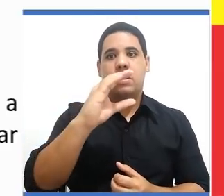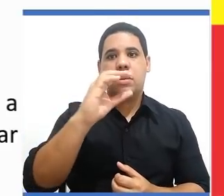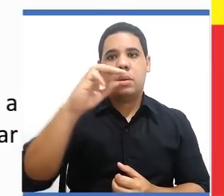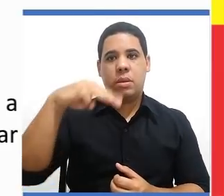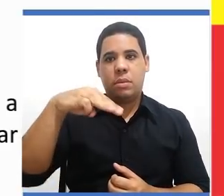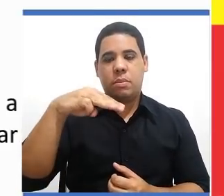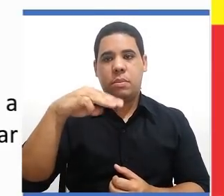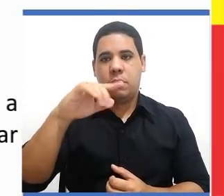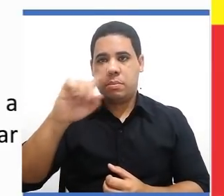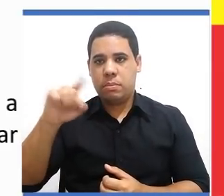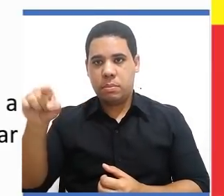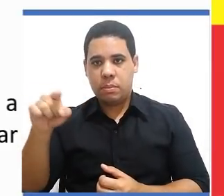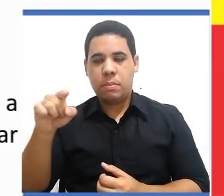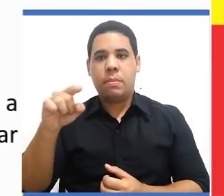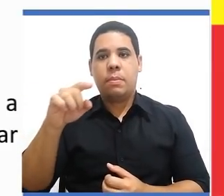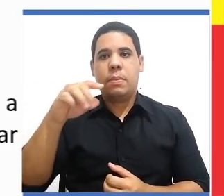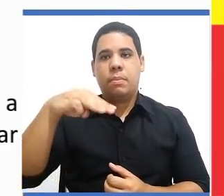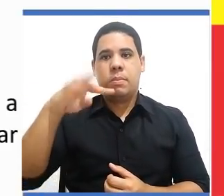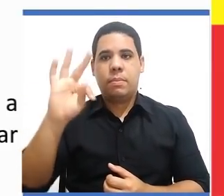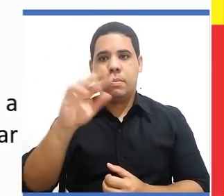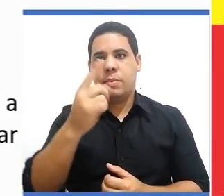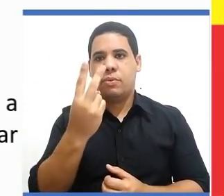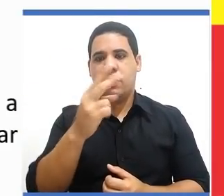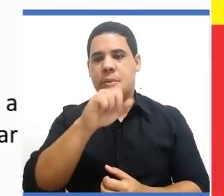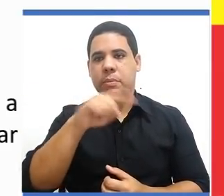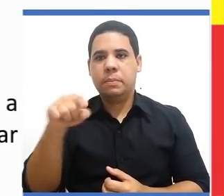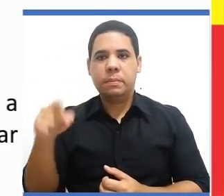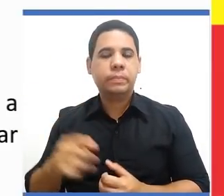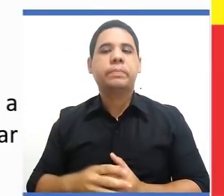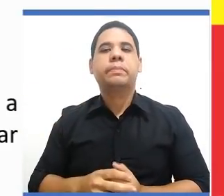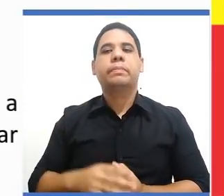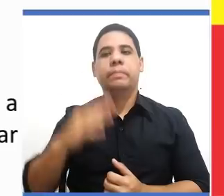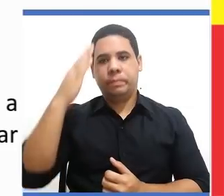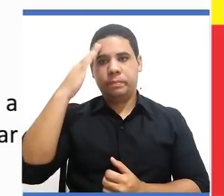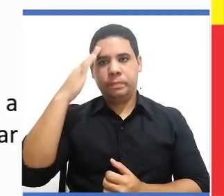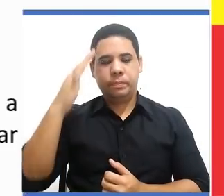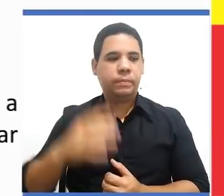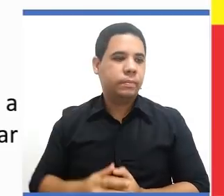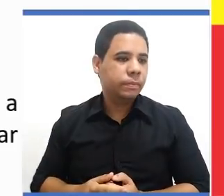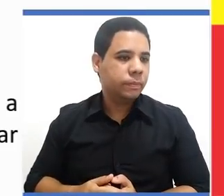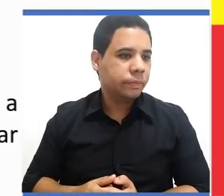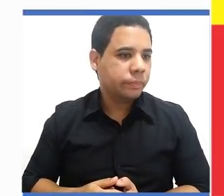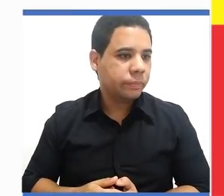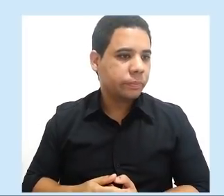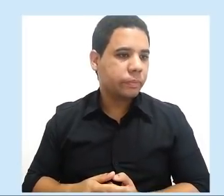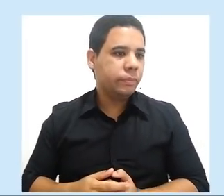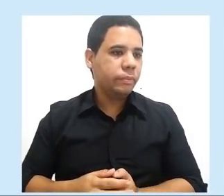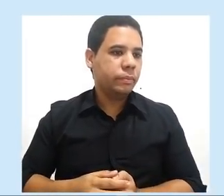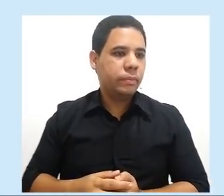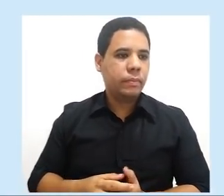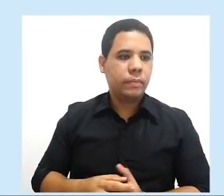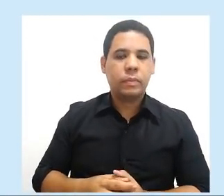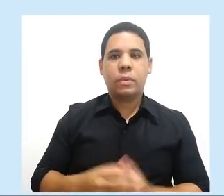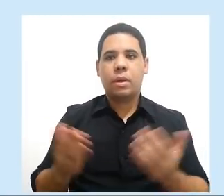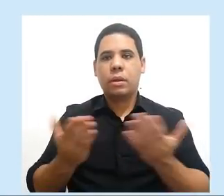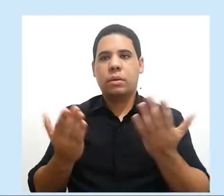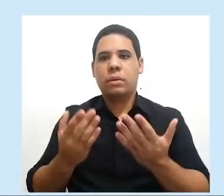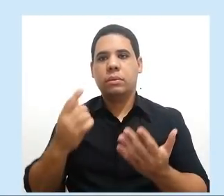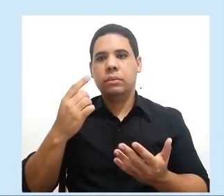iremos pular 3 casas na parte do milímetro e 2 casas na parte do centímetro. Vamos